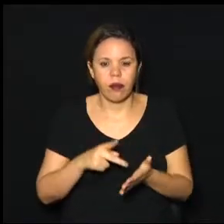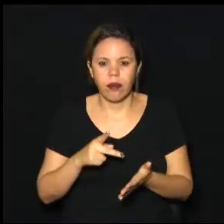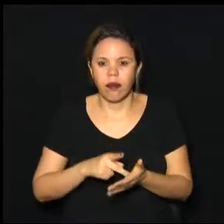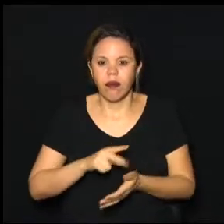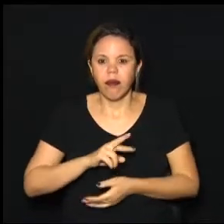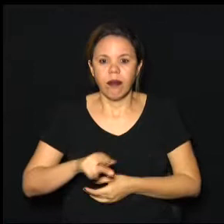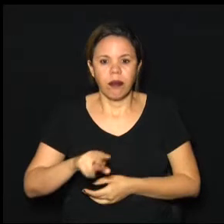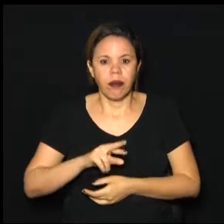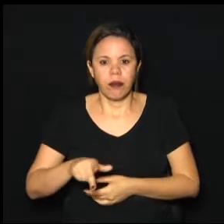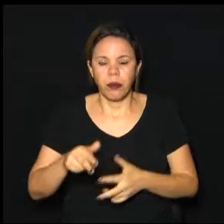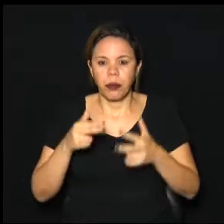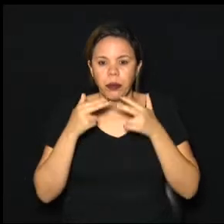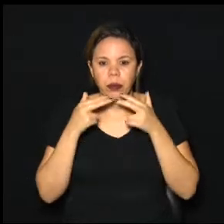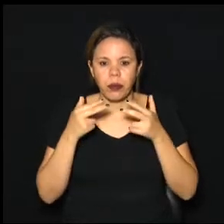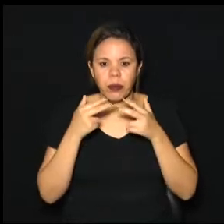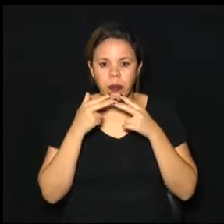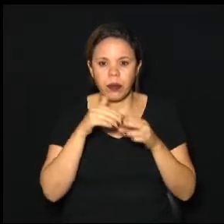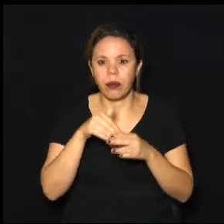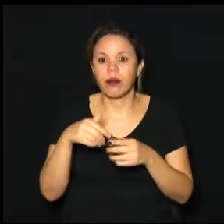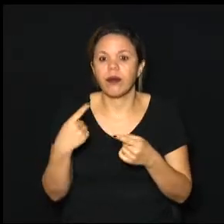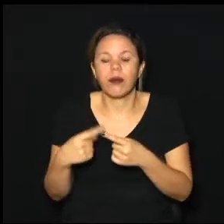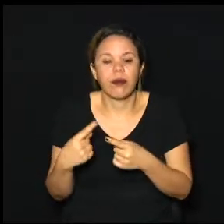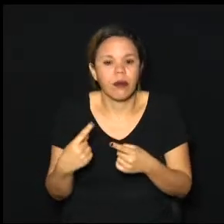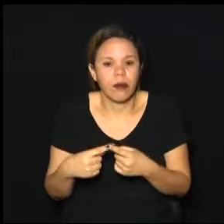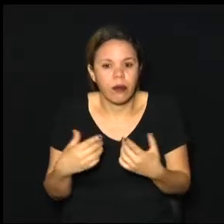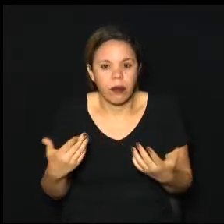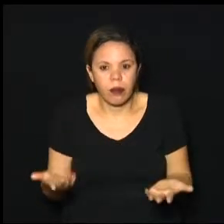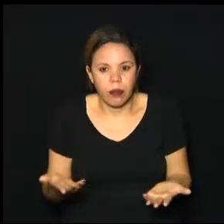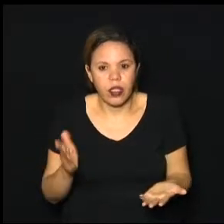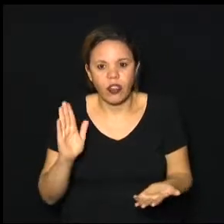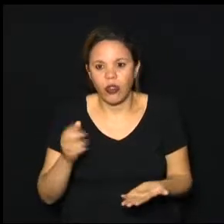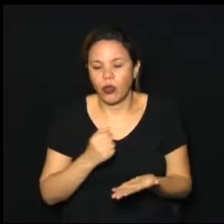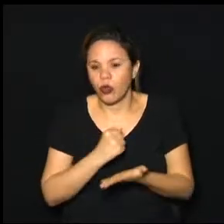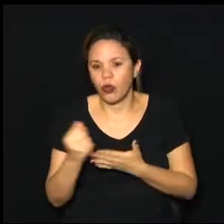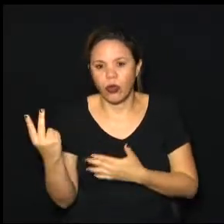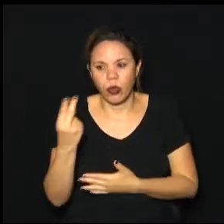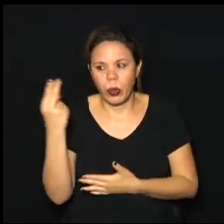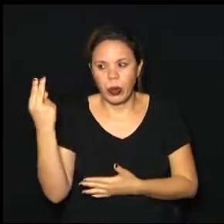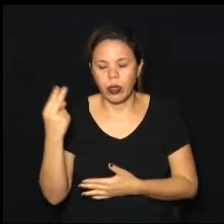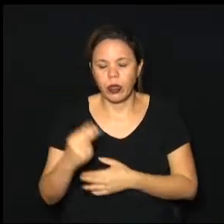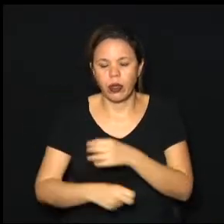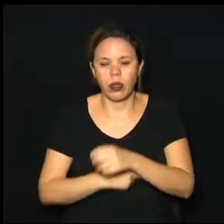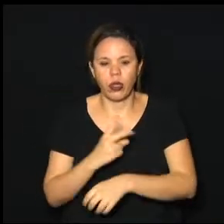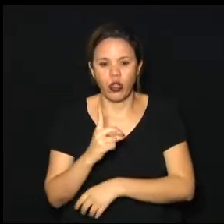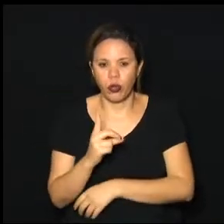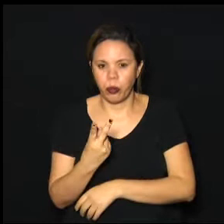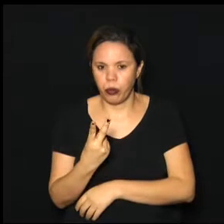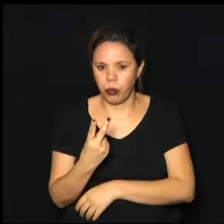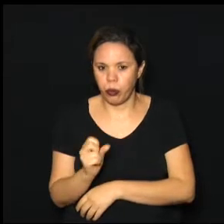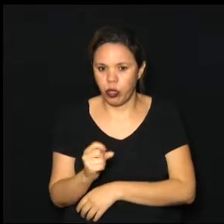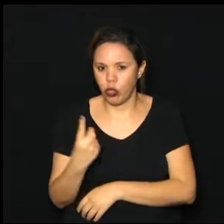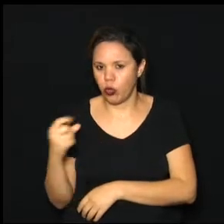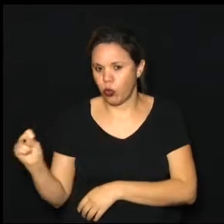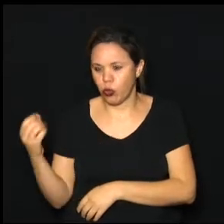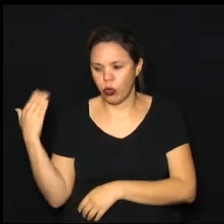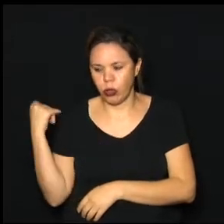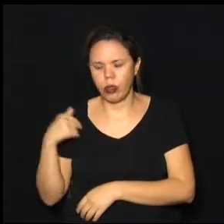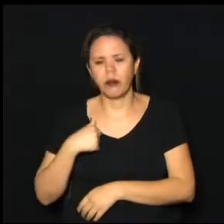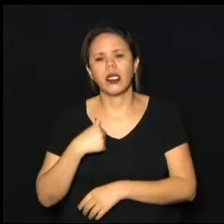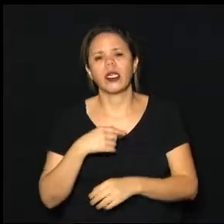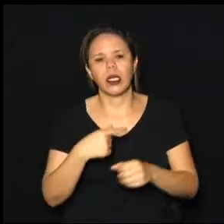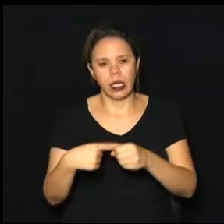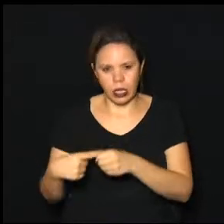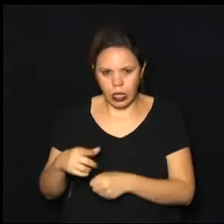é uma novidade eleitoral, por quê? Porque ela já aconteceu nas eleições de 2018, mas no âmbito municipal, sim, ela